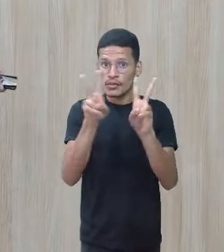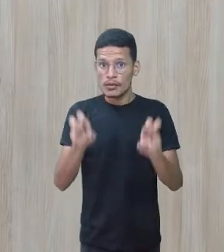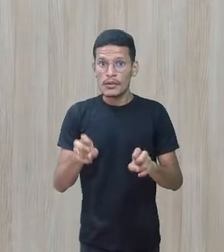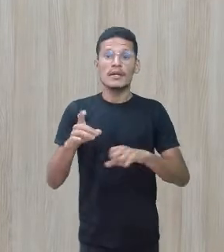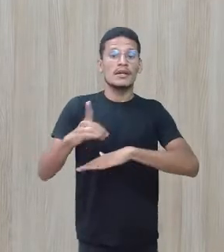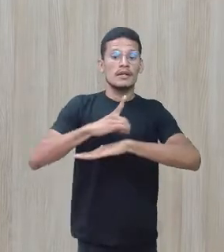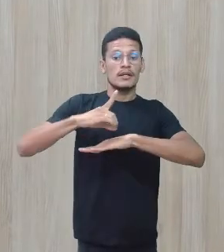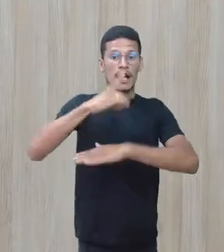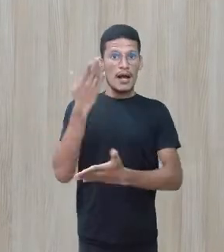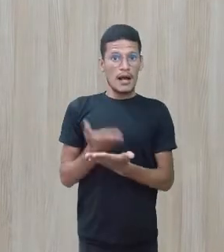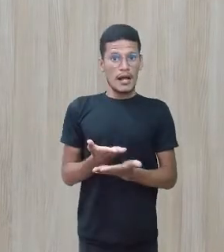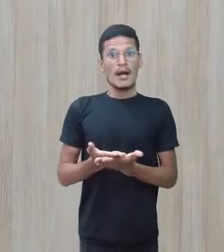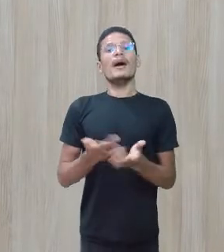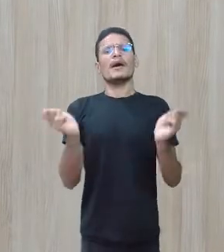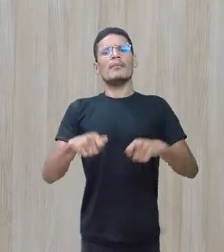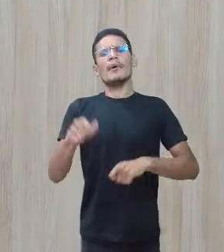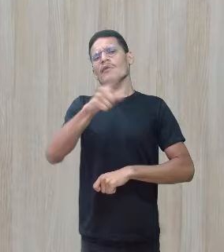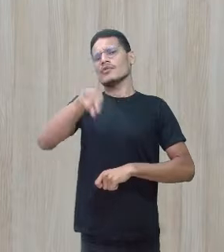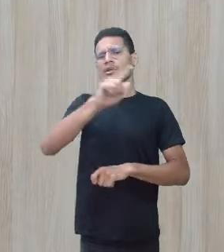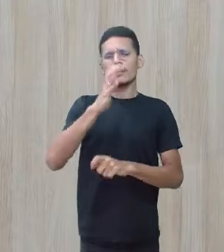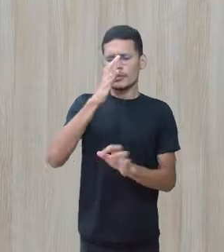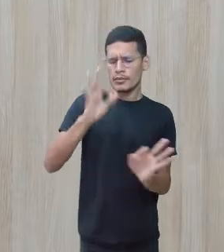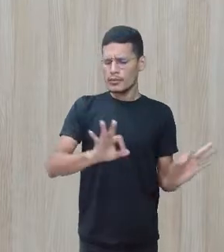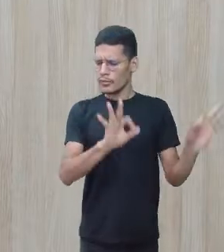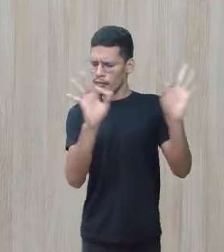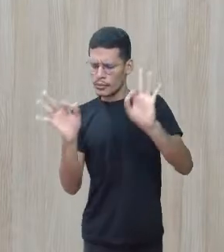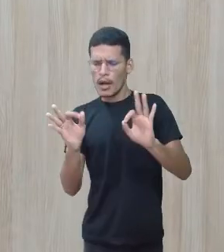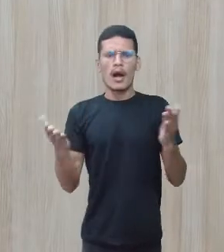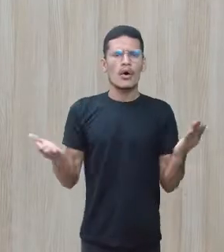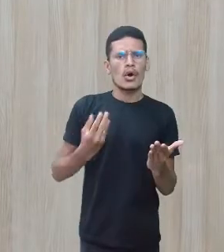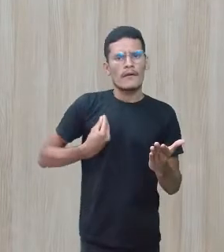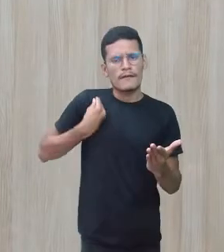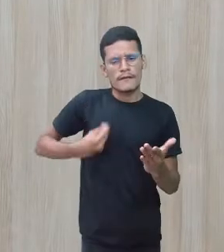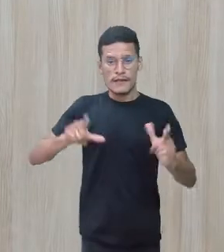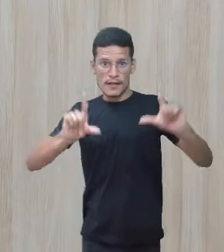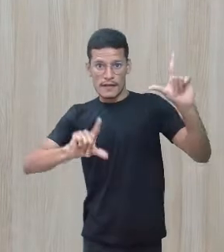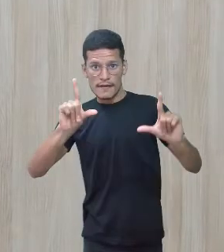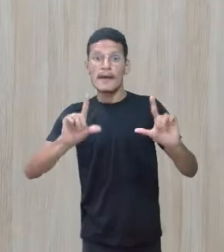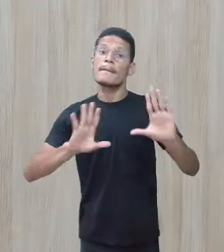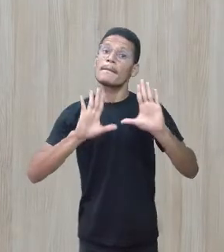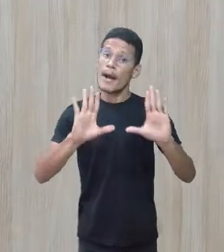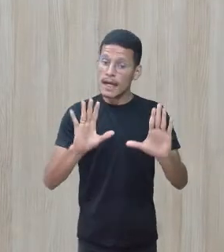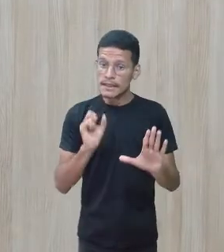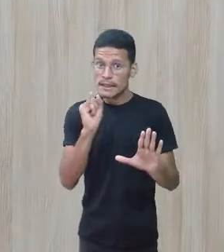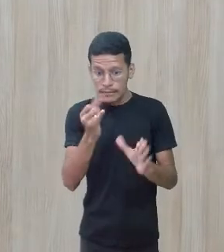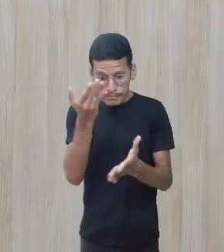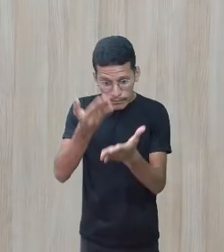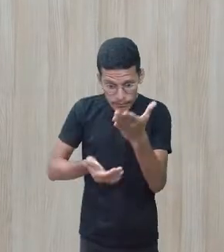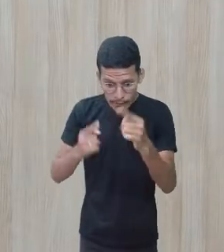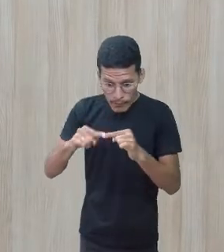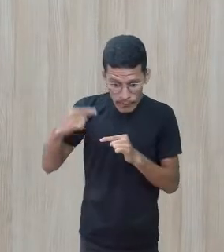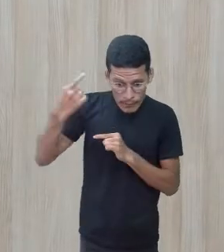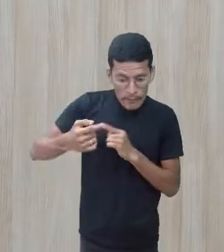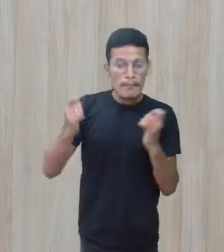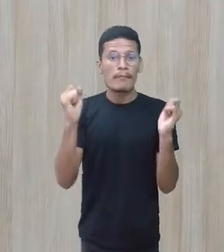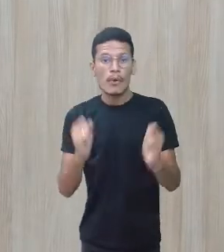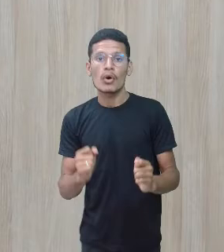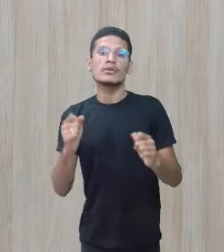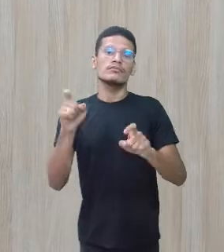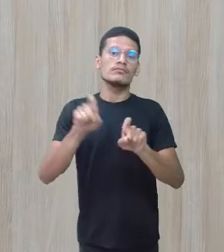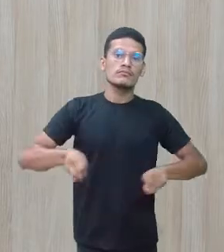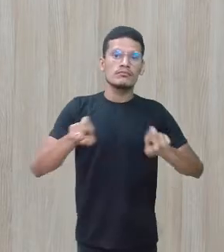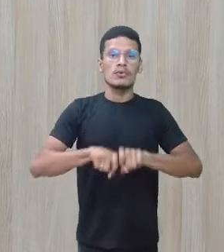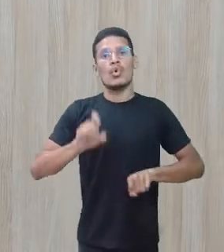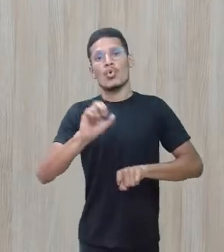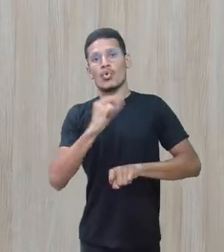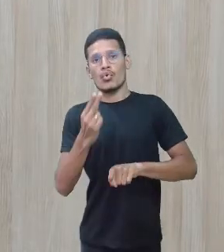digital, que tem a possibilidade de você assistir essa aula nesse momento ao vivo pela TV, mas depois a gente pode assistir pelo computador ou pelo